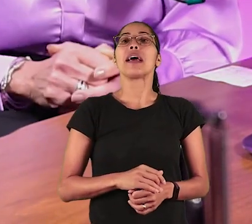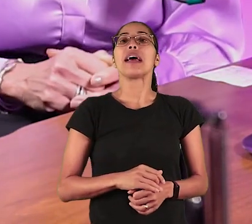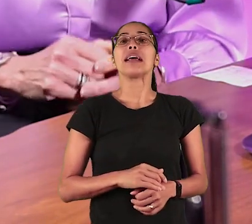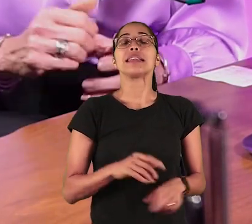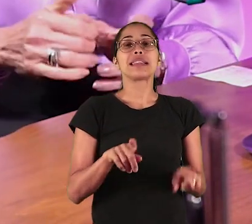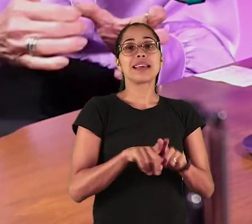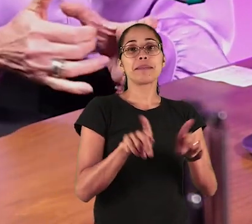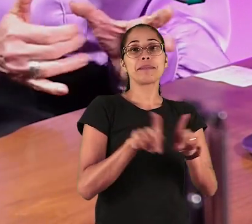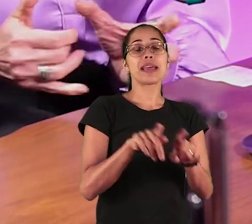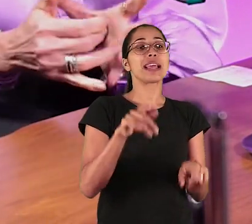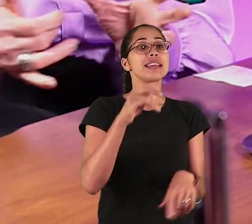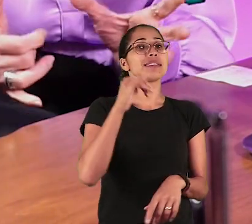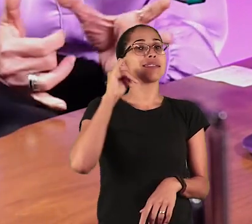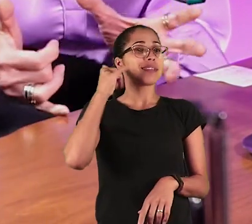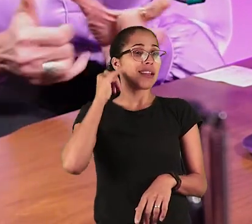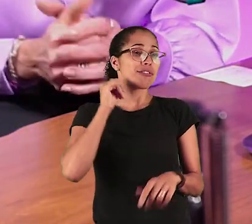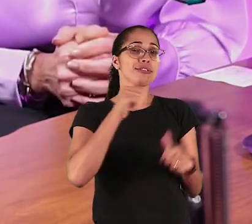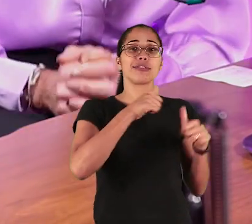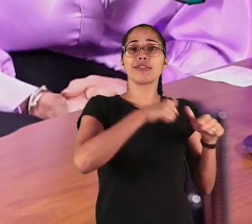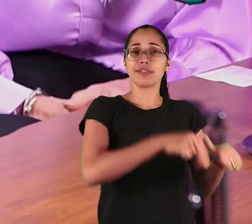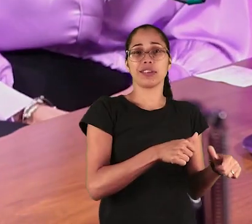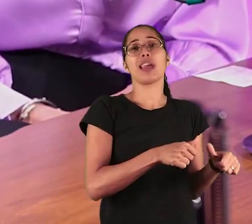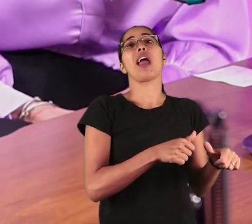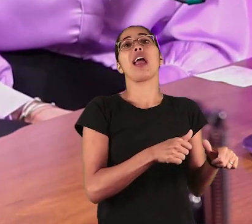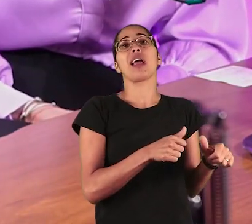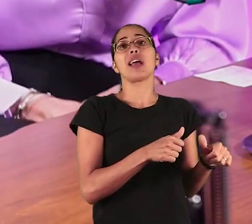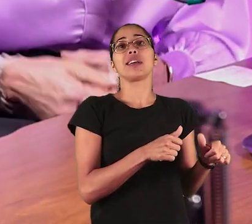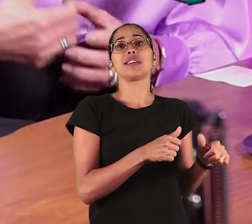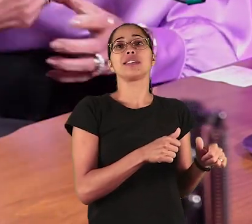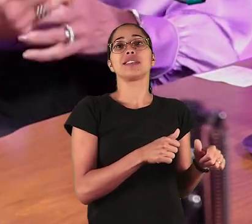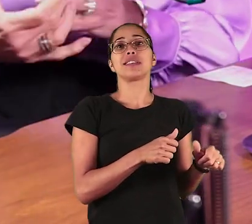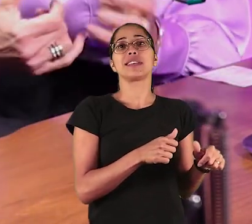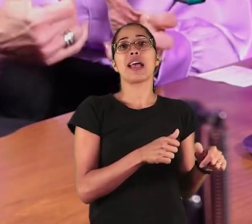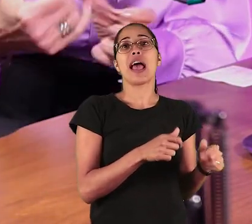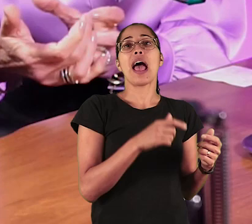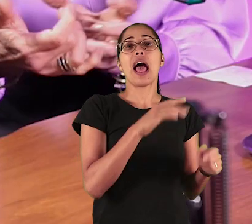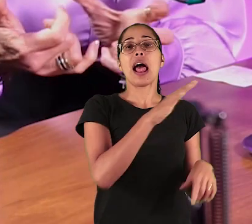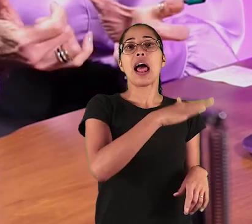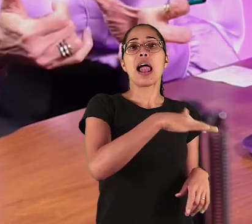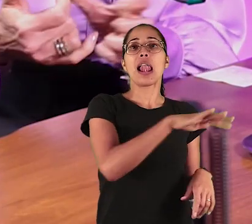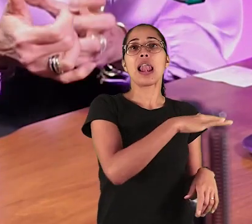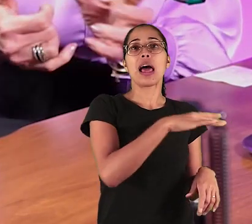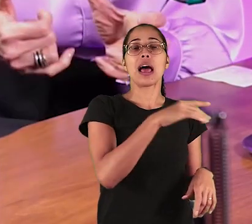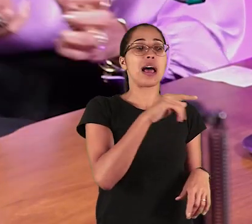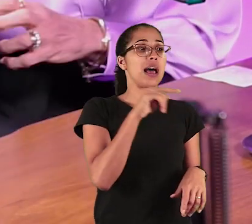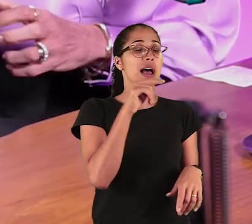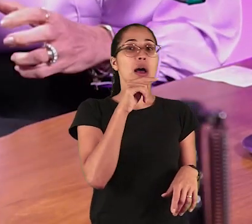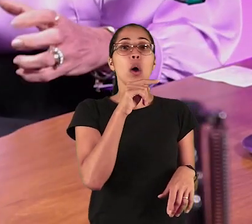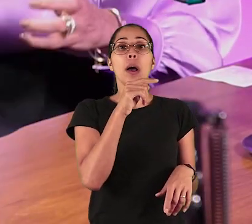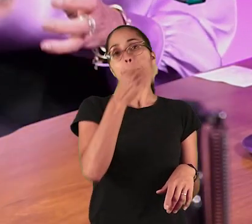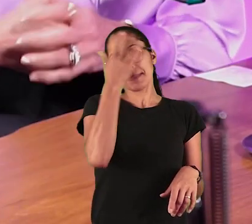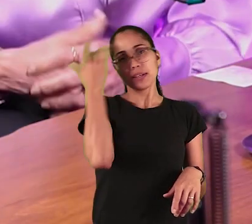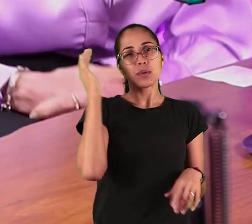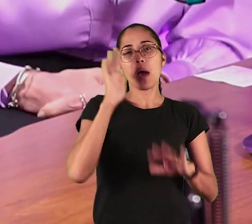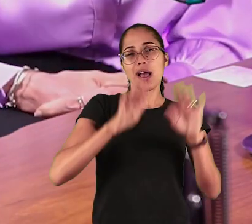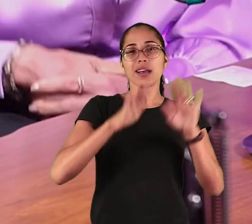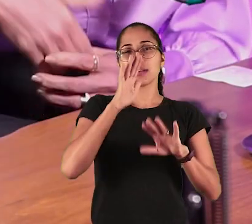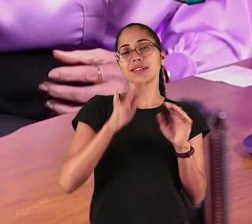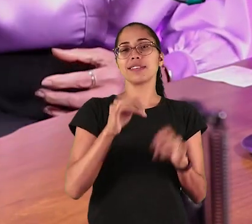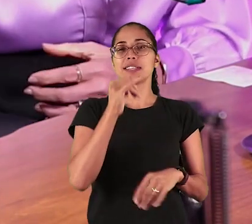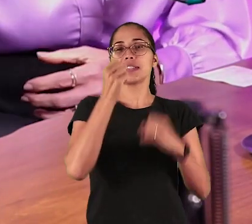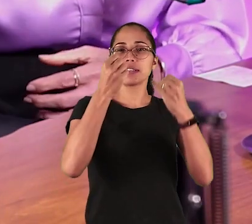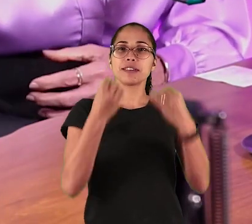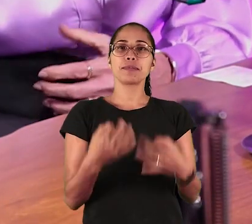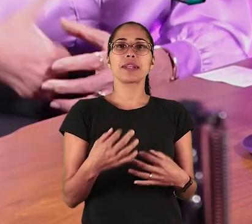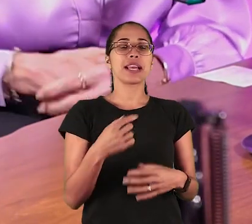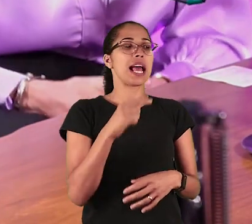trabalhava telefone fixo e os clientes tinham falando que eu trabalhava no Barra e achando que eu tava vendendo carro do no